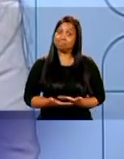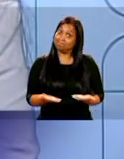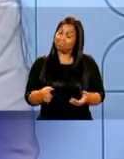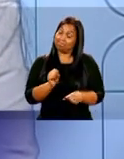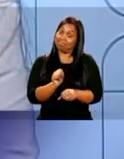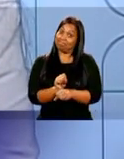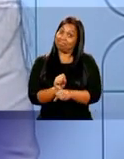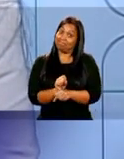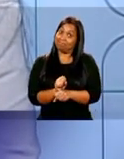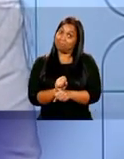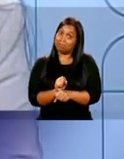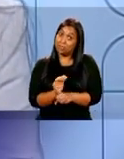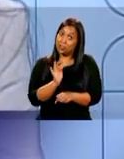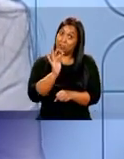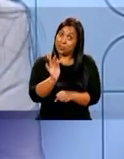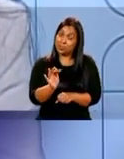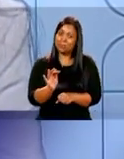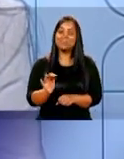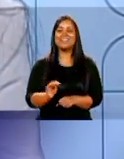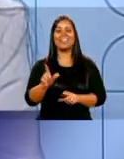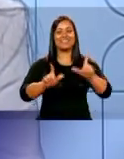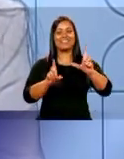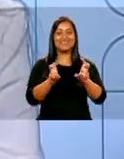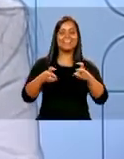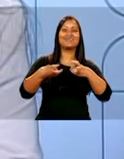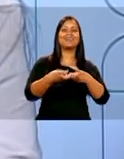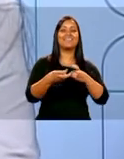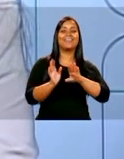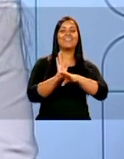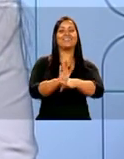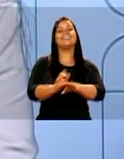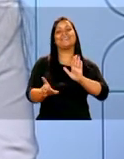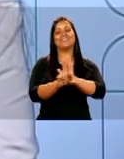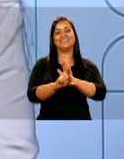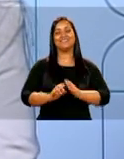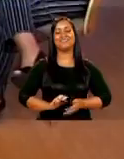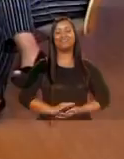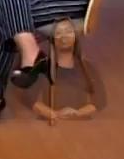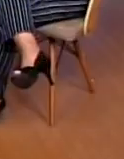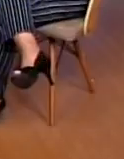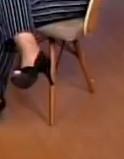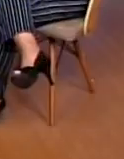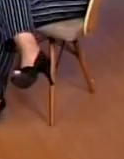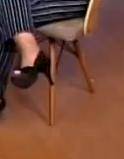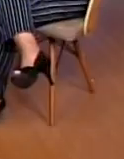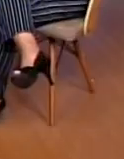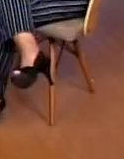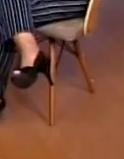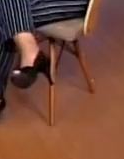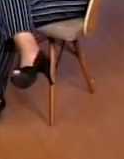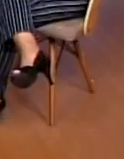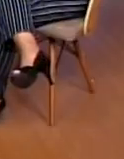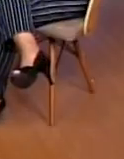www.riopreto.sp.leg.br. A gente fica por aqui, até a próxima. TV Câmara, o canal do Legislativo.